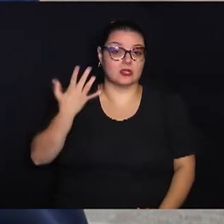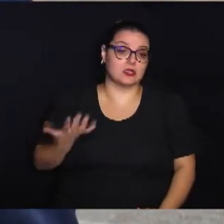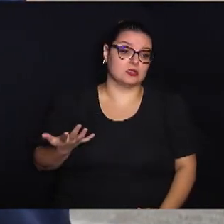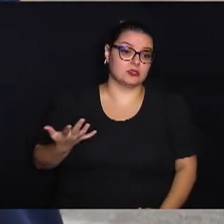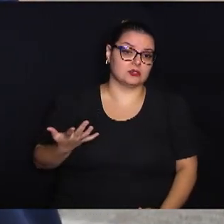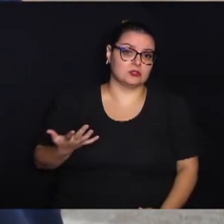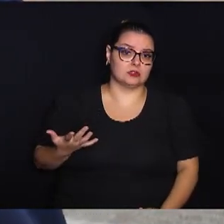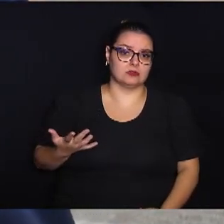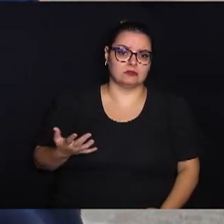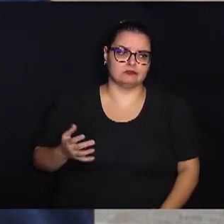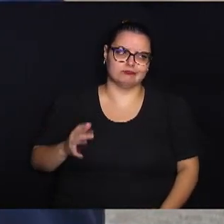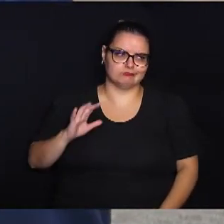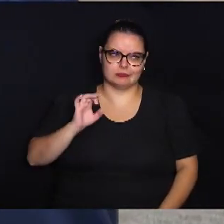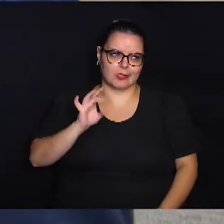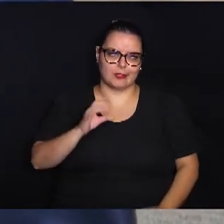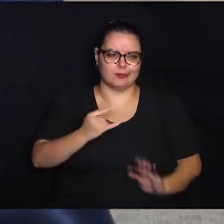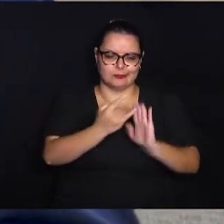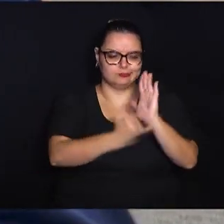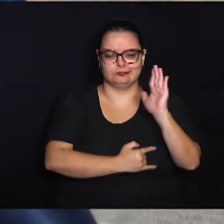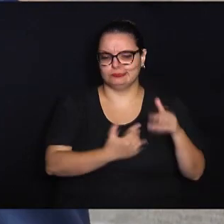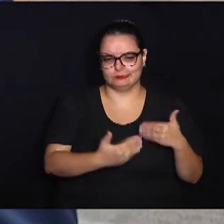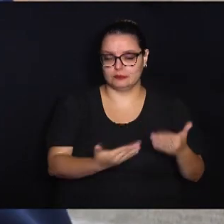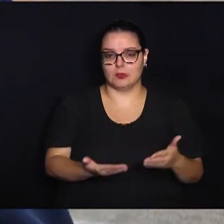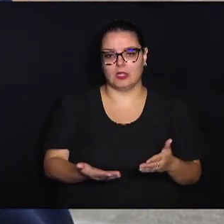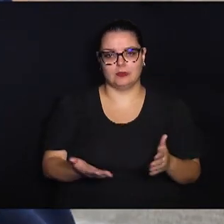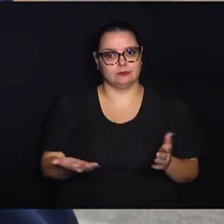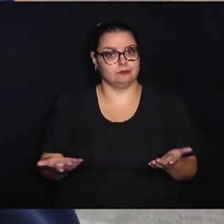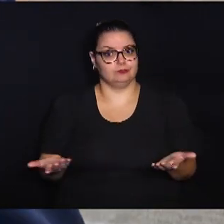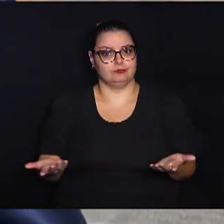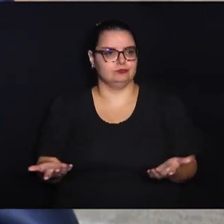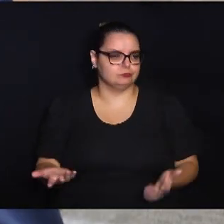simplesmente burocráticas, que elas são simplesmente...